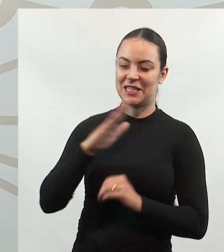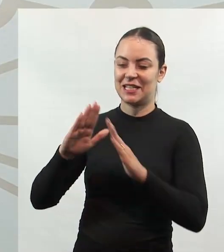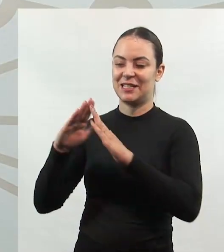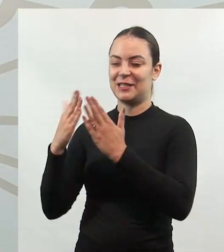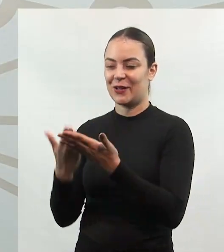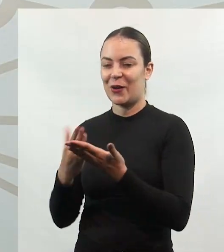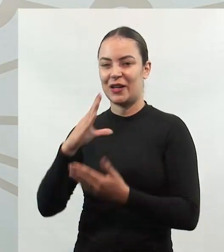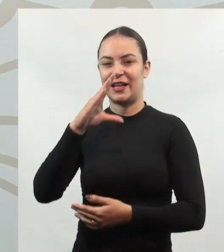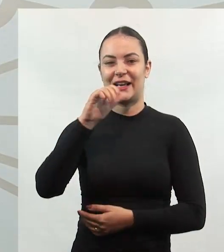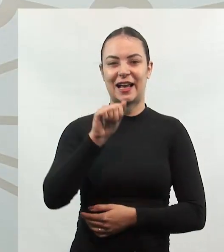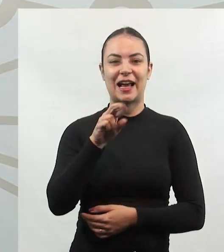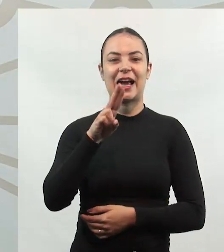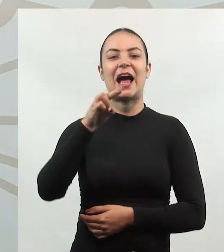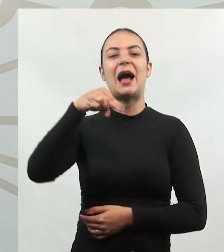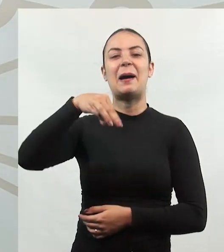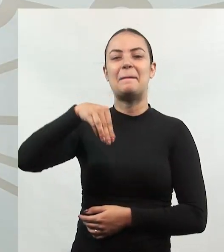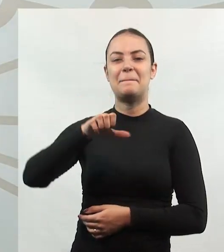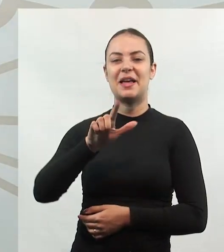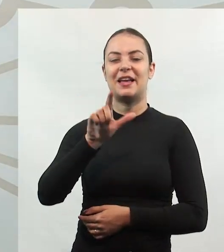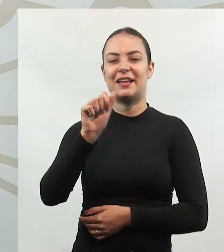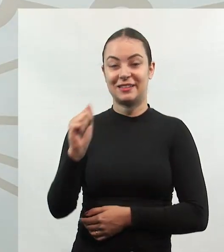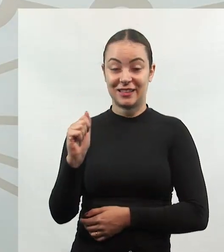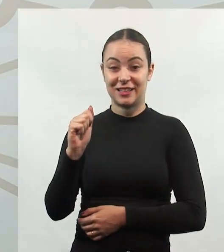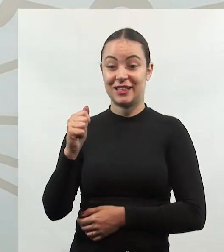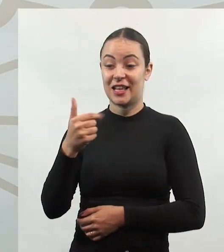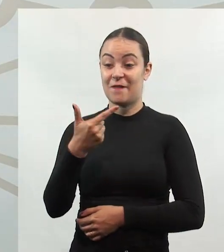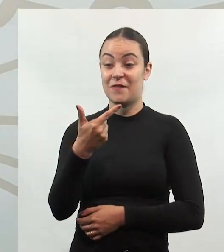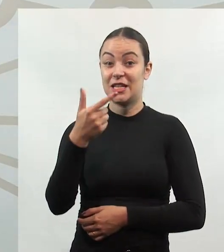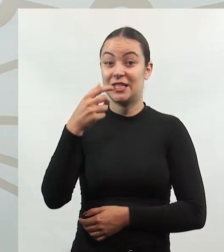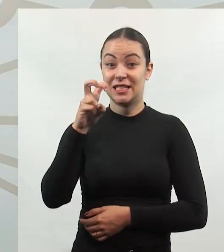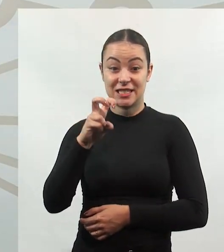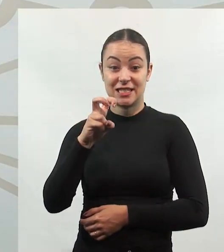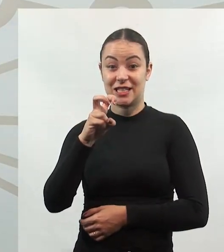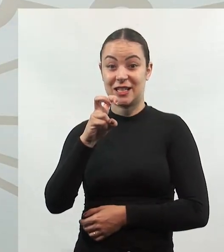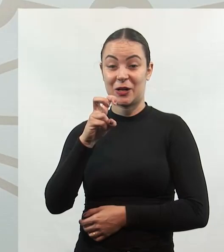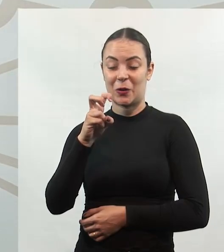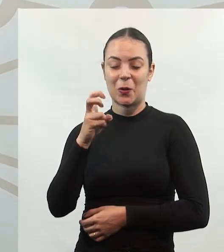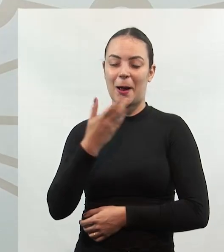Tá só Amigas do Carmela, onde tem 25